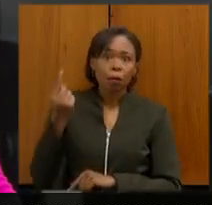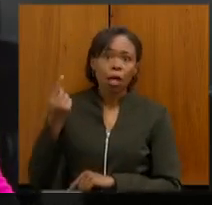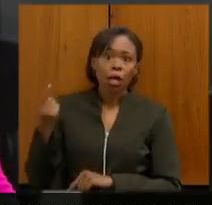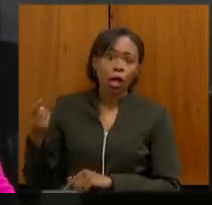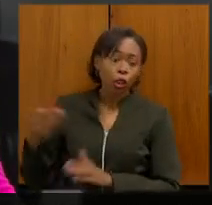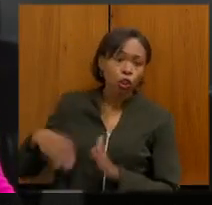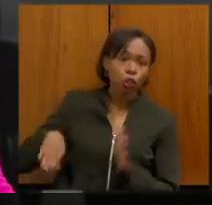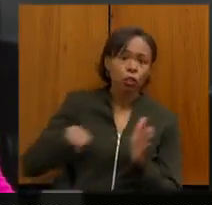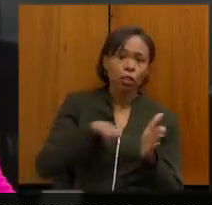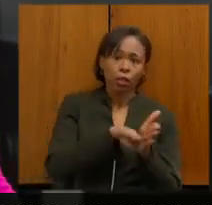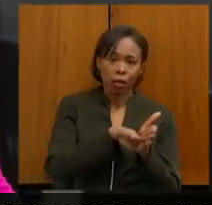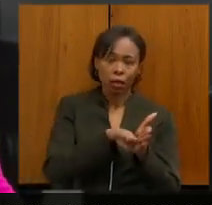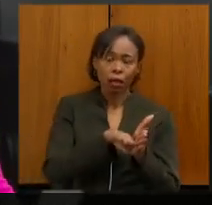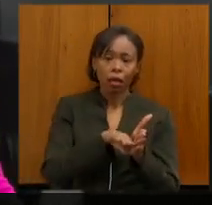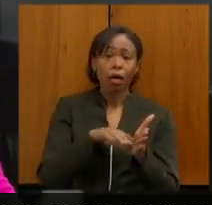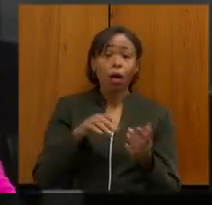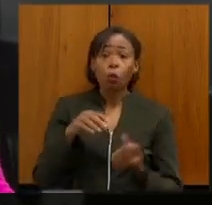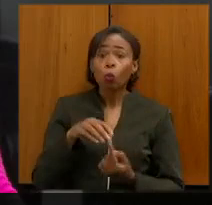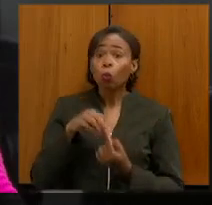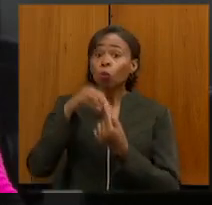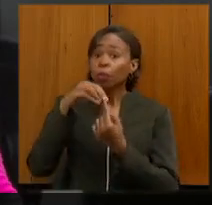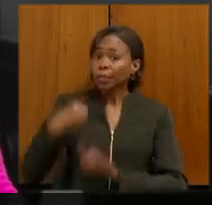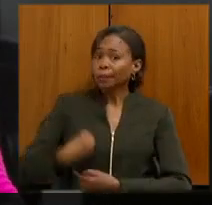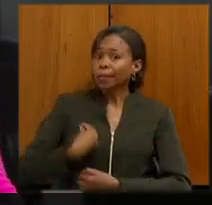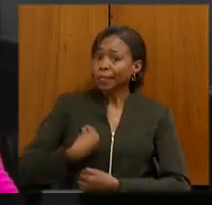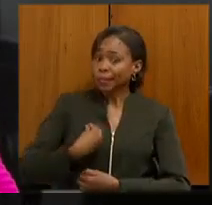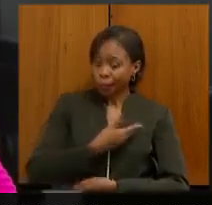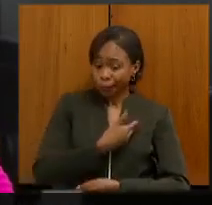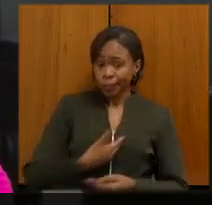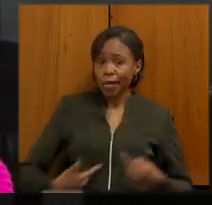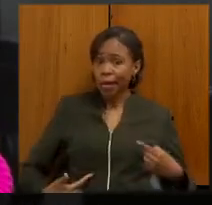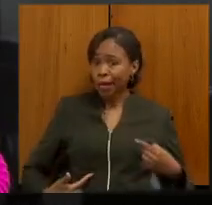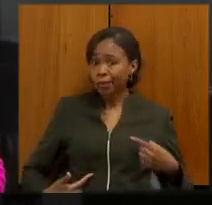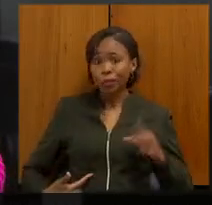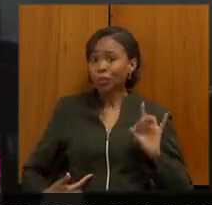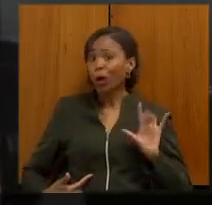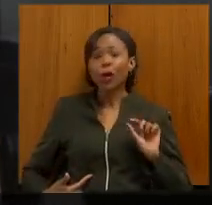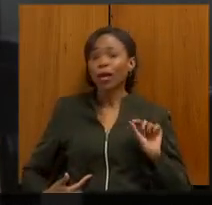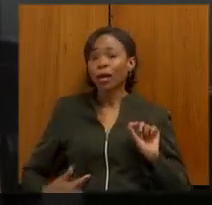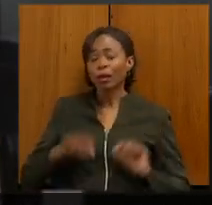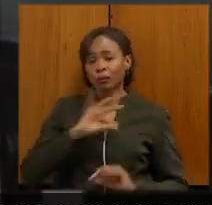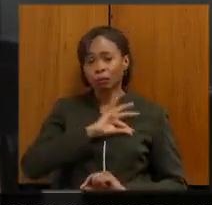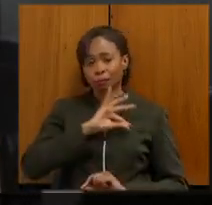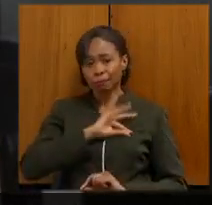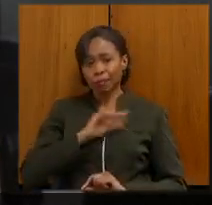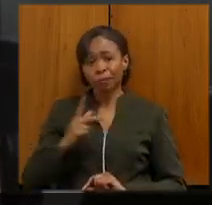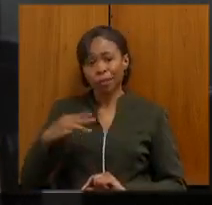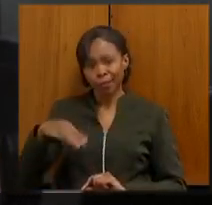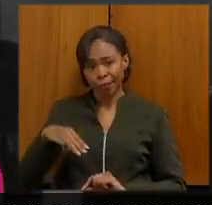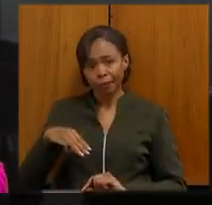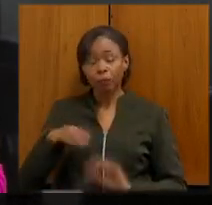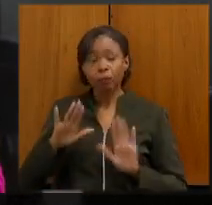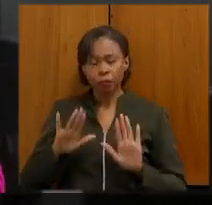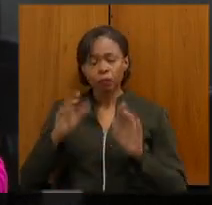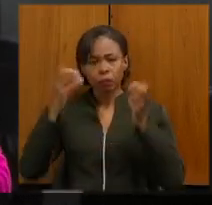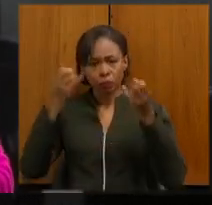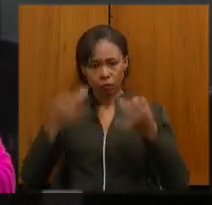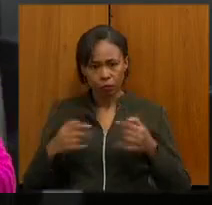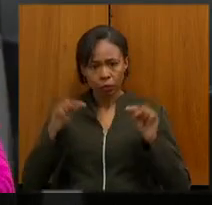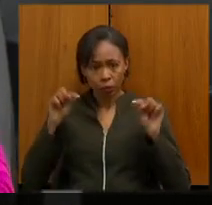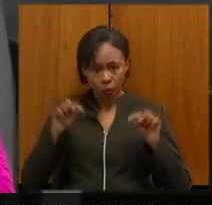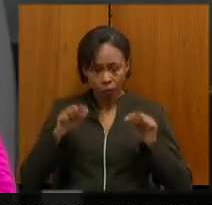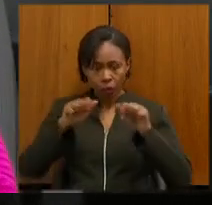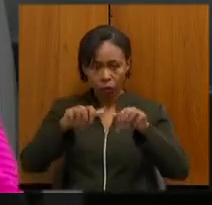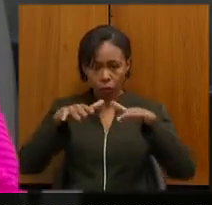né a única presença do estado muitas a APM E aí eu queria explicar aqui essa audiência aqui